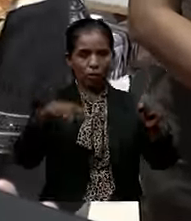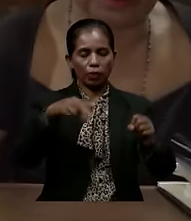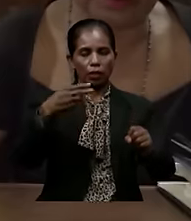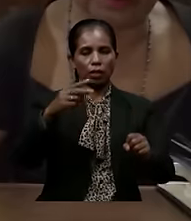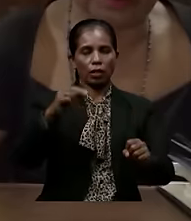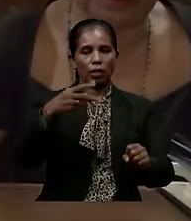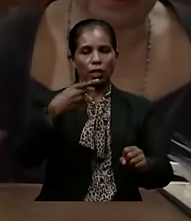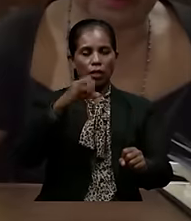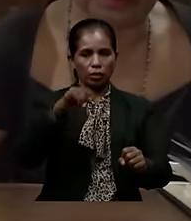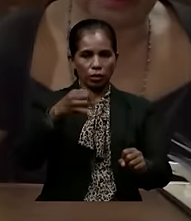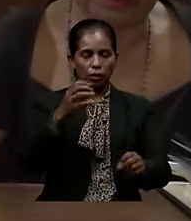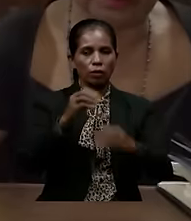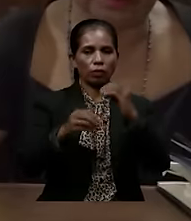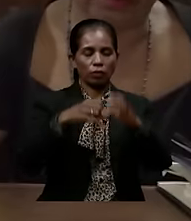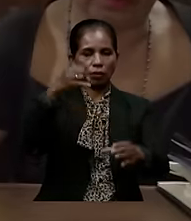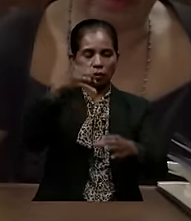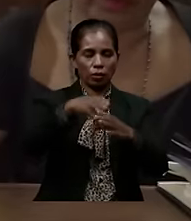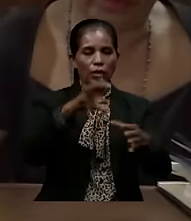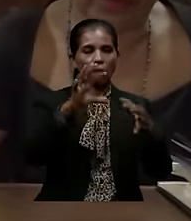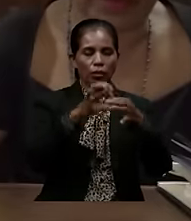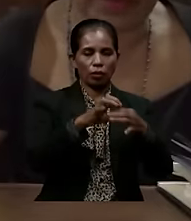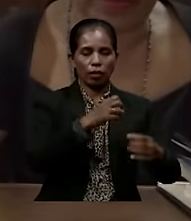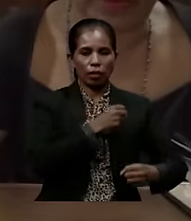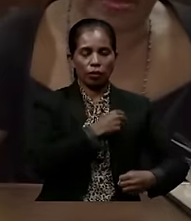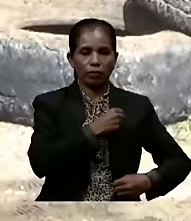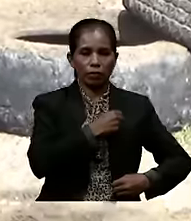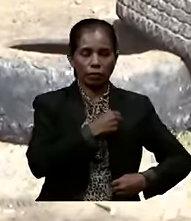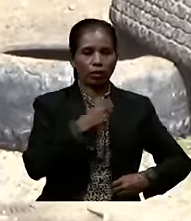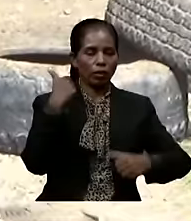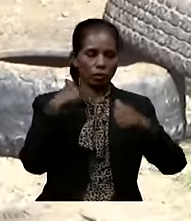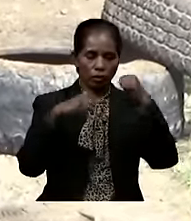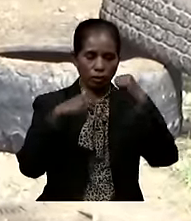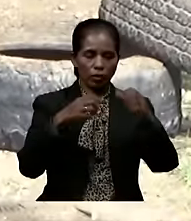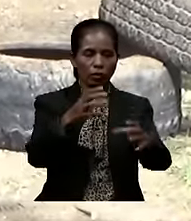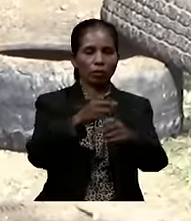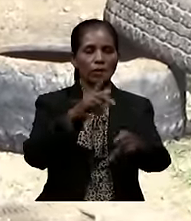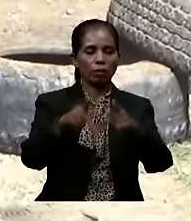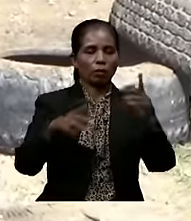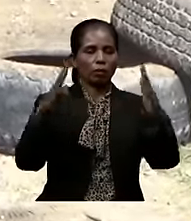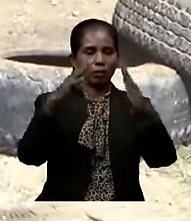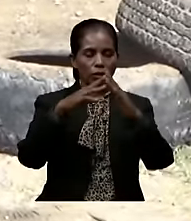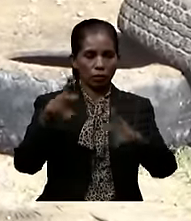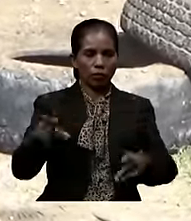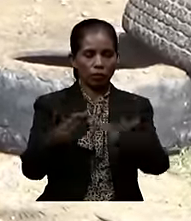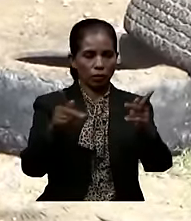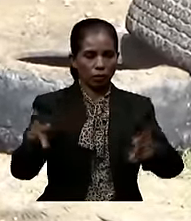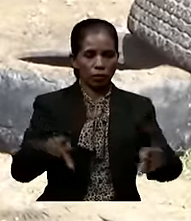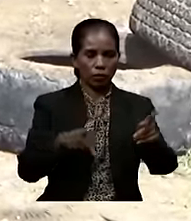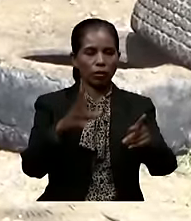a preocupação com o envolvimento do membro FFDTL e a atividade sob a comunidade de UMA e a espaço público Síria e a capital